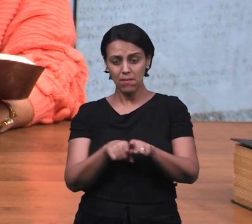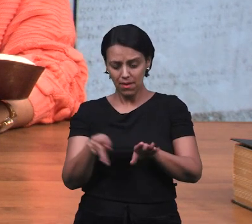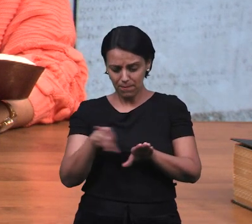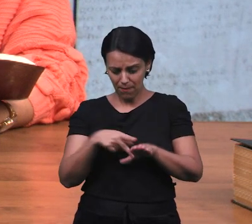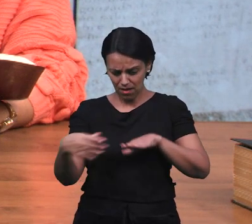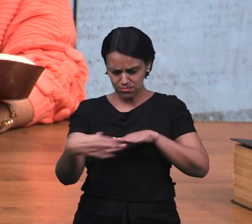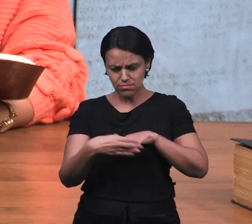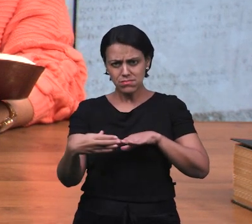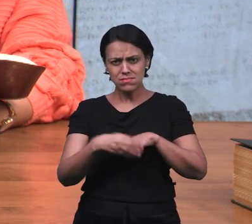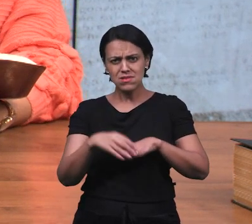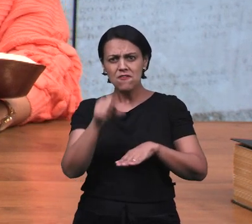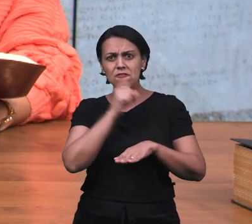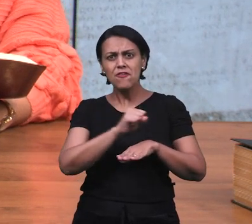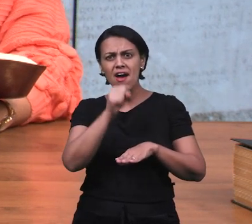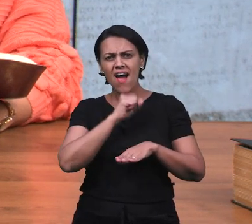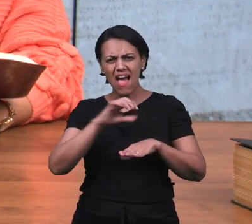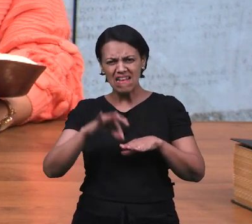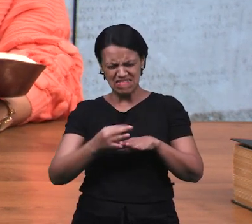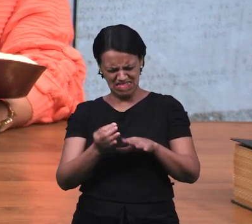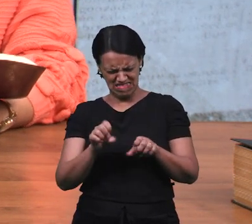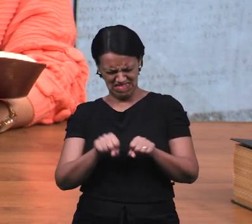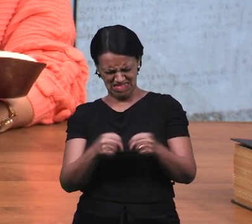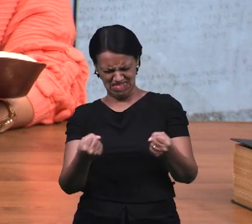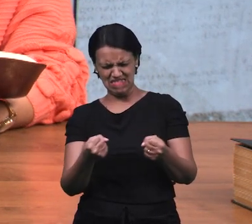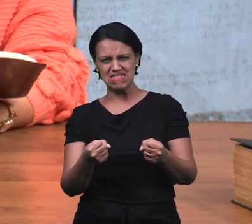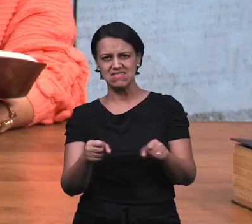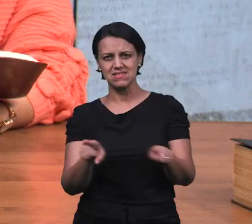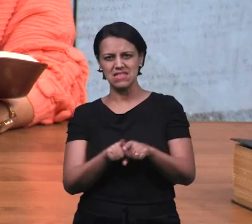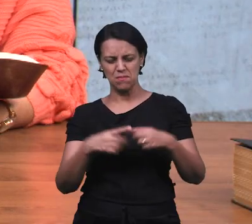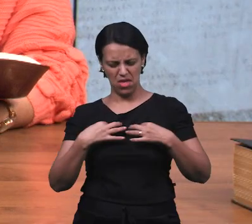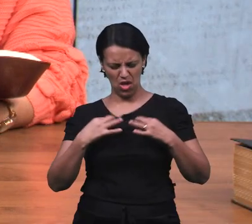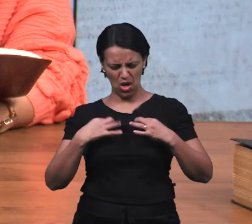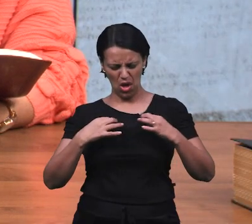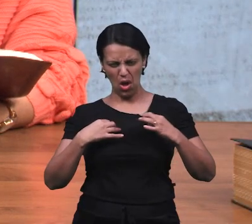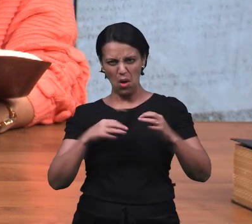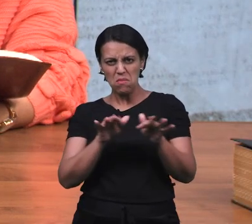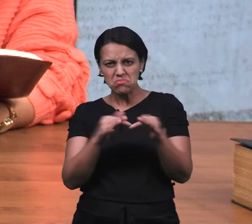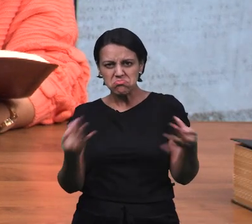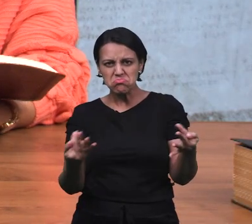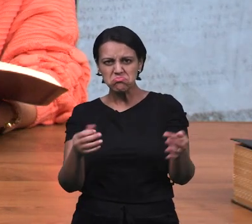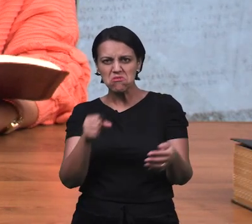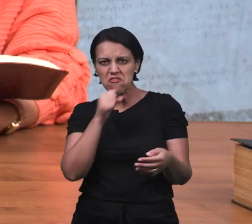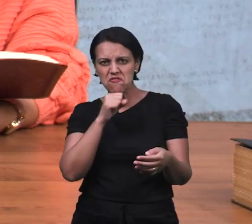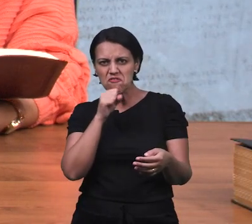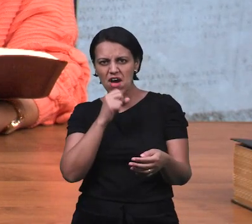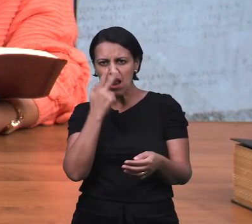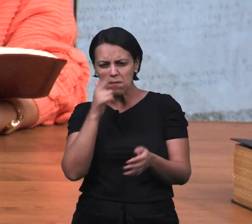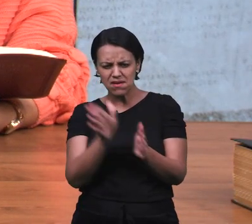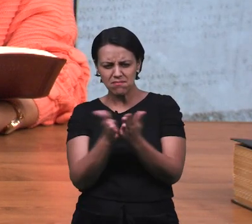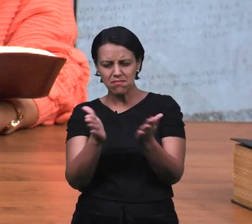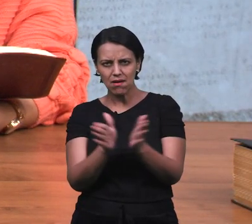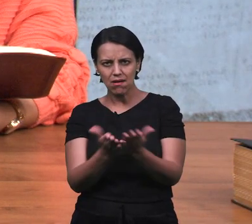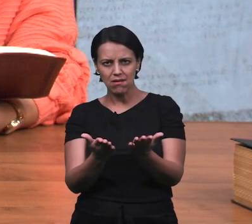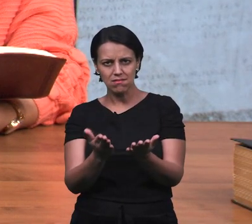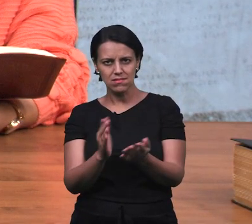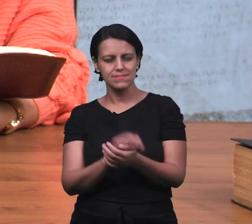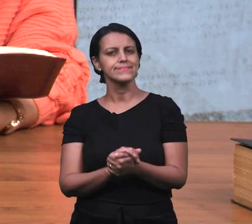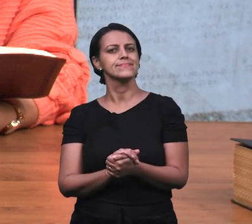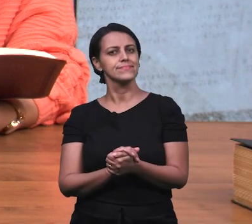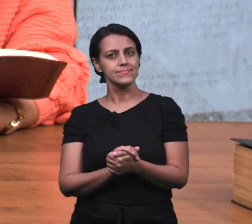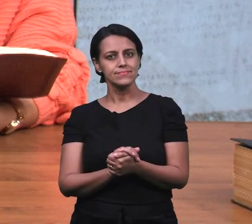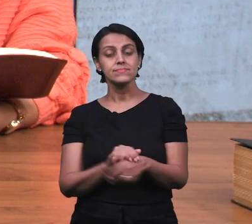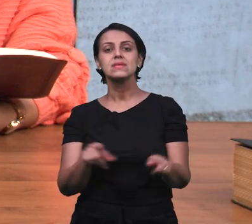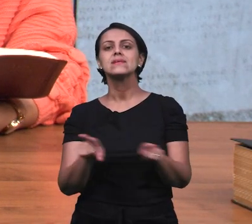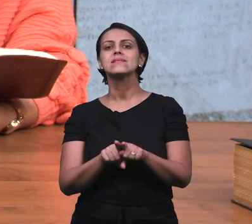sapatos velhos e remendados e vestidos velhos sobre si. E todo o pão que traziam para o